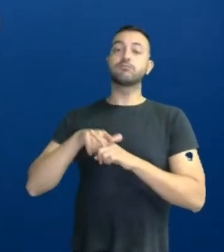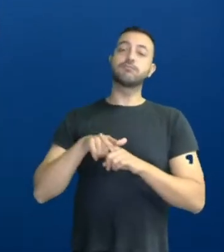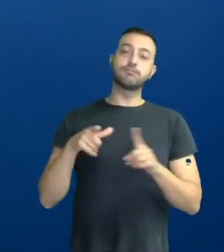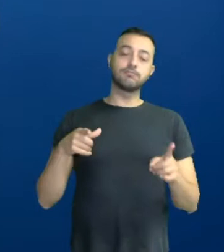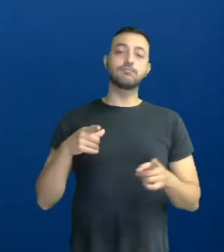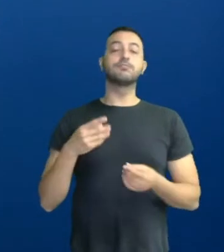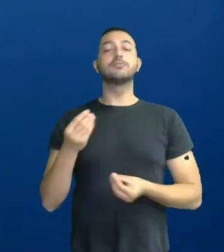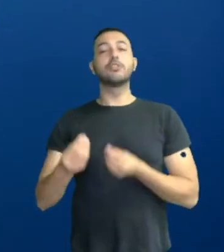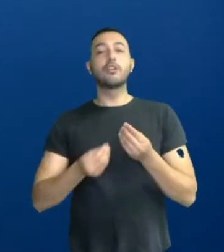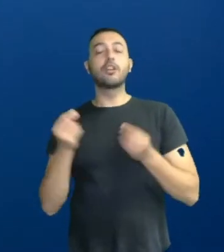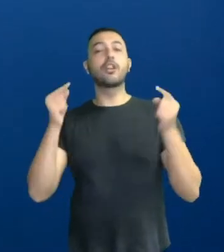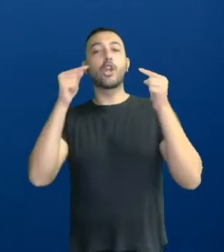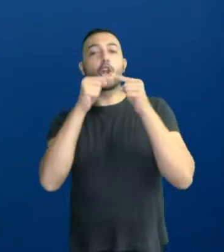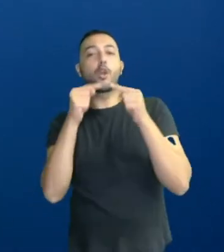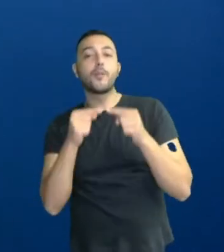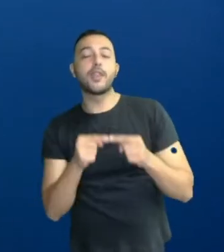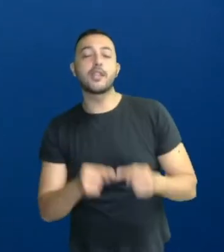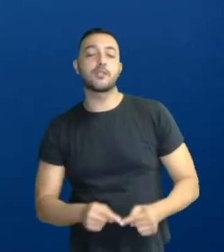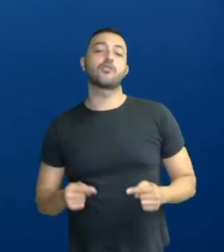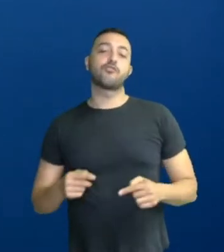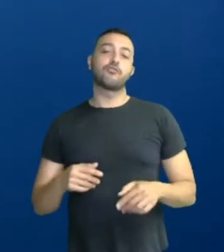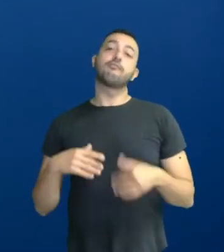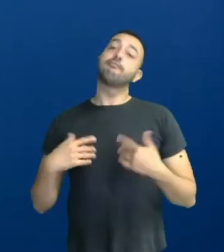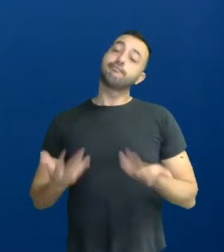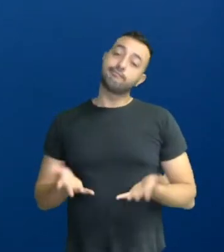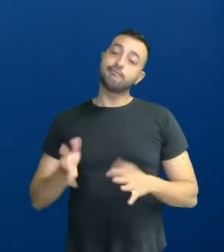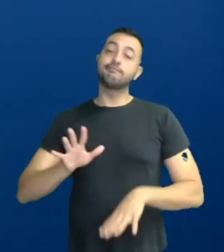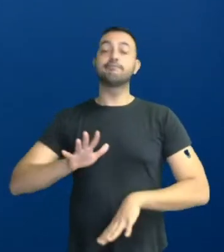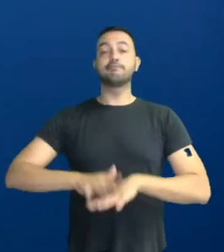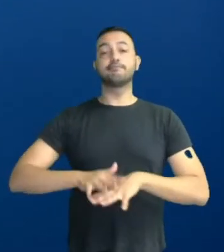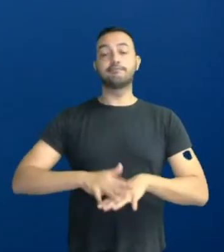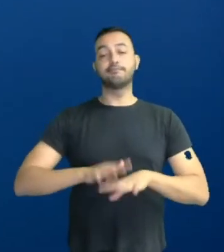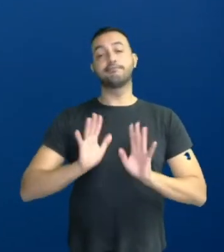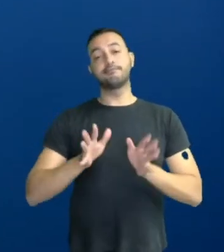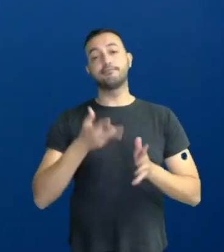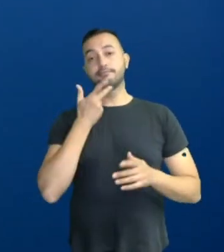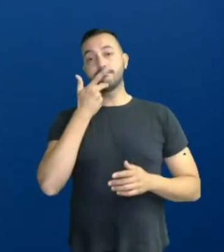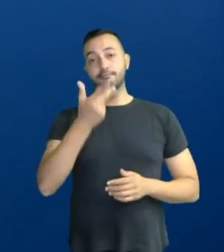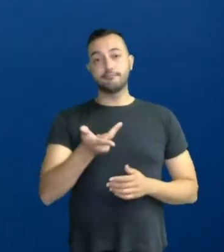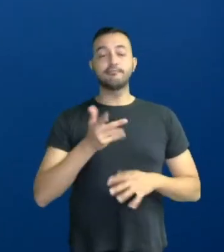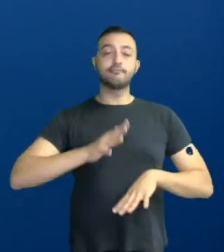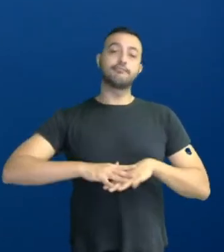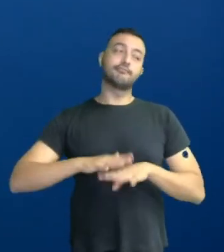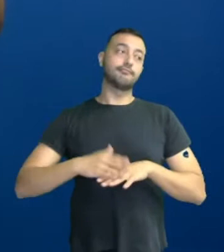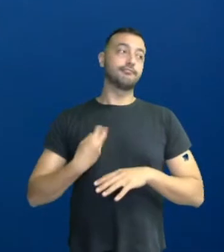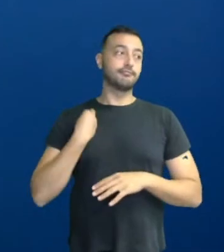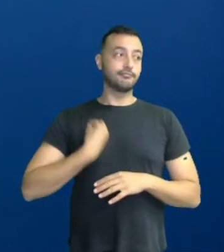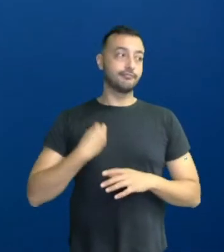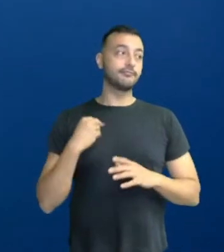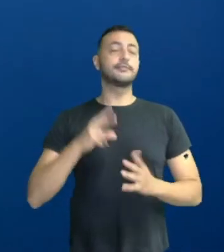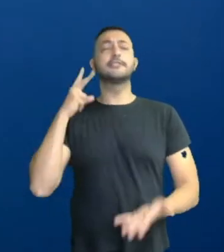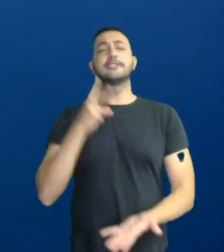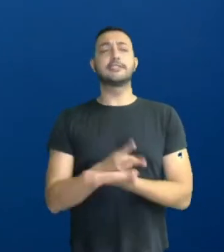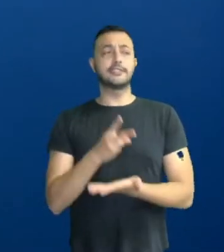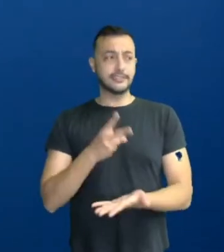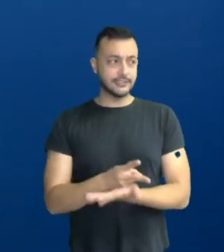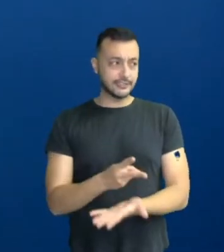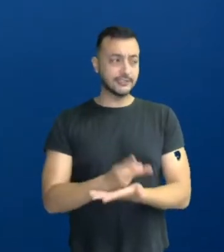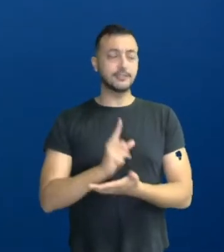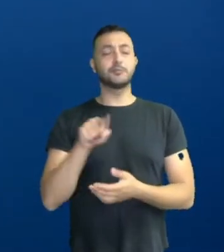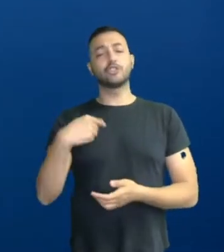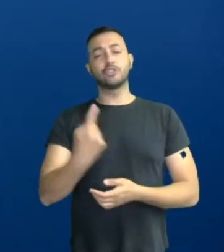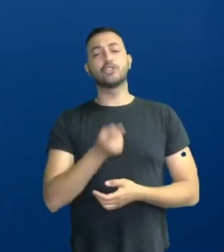as combinações. Então, a matemática, como já venho dizendo a vocês aqui, né? A matemática está presente sempre no